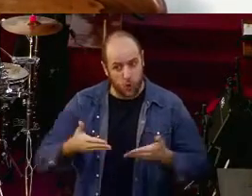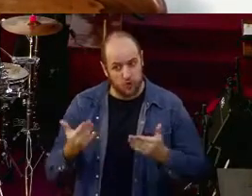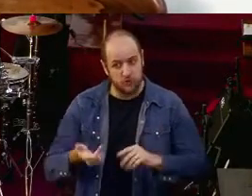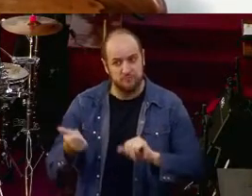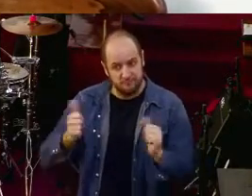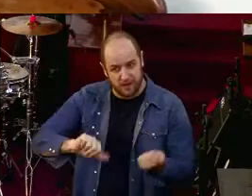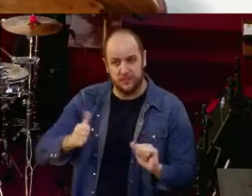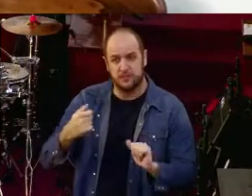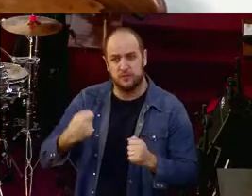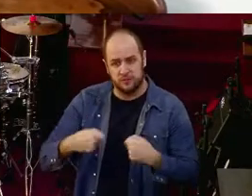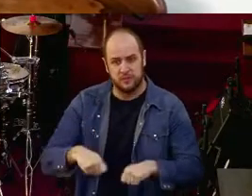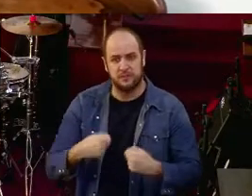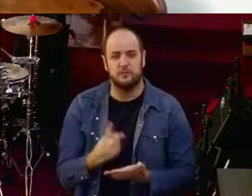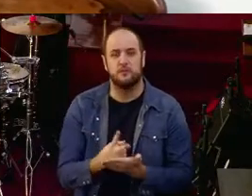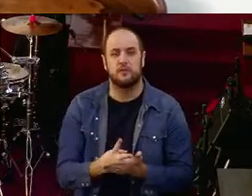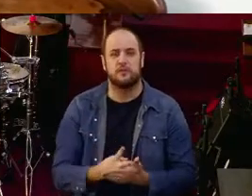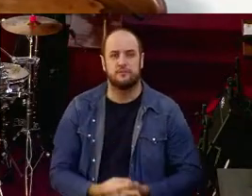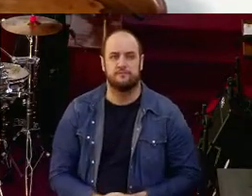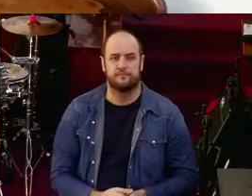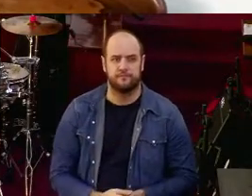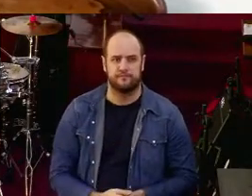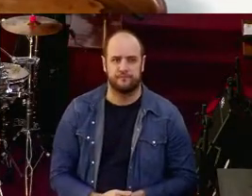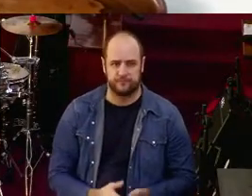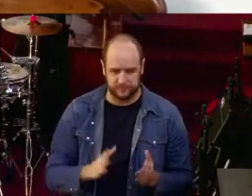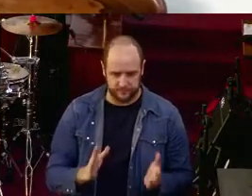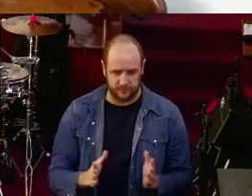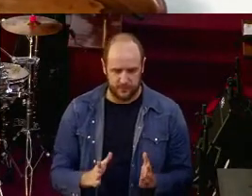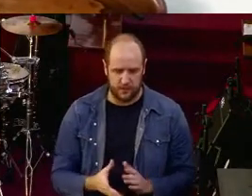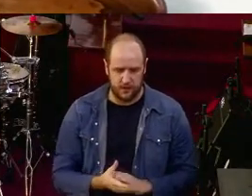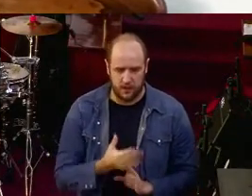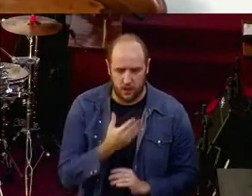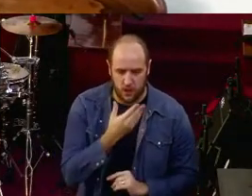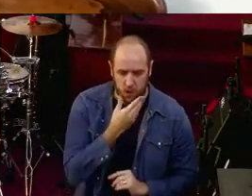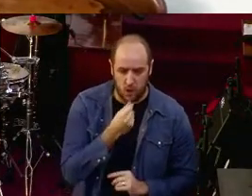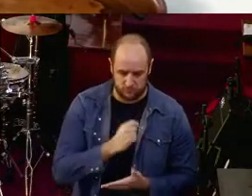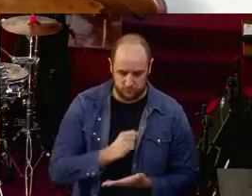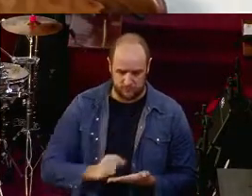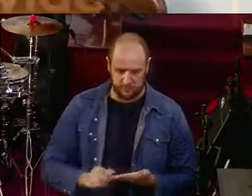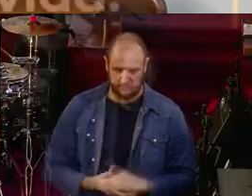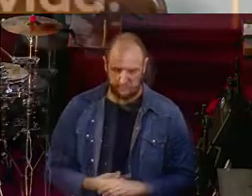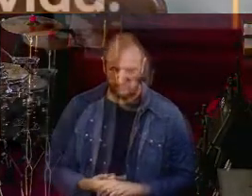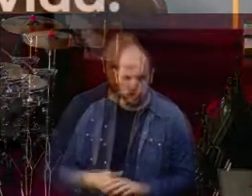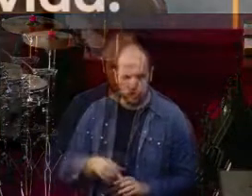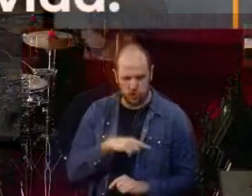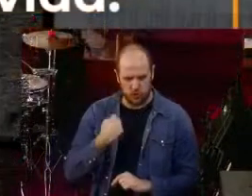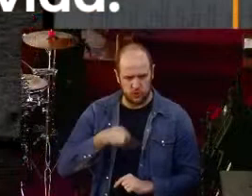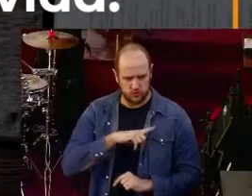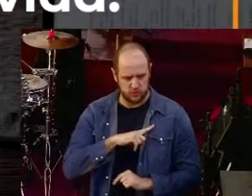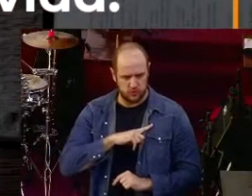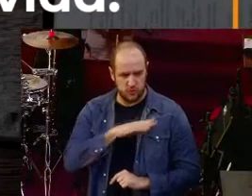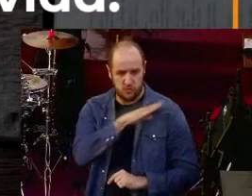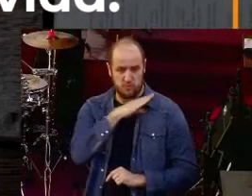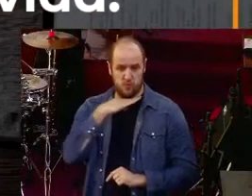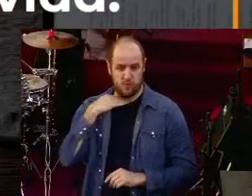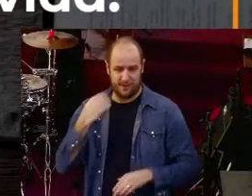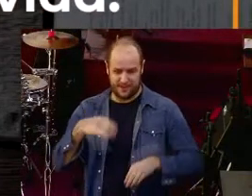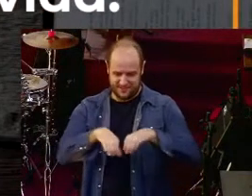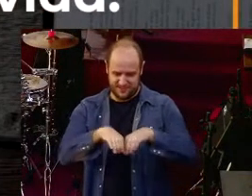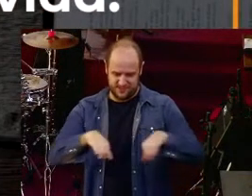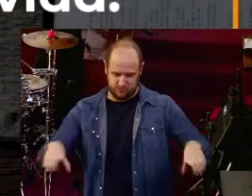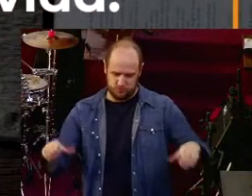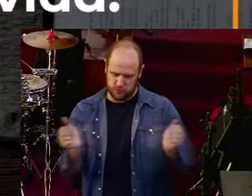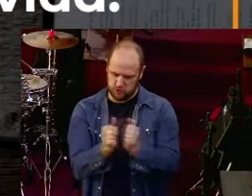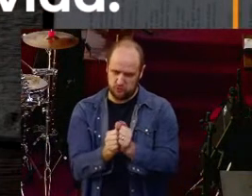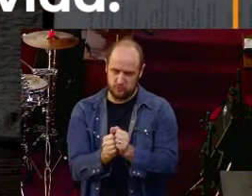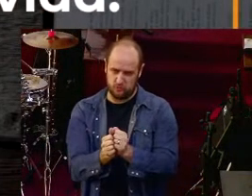para nós. Fomos, pois, sepultados com ele na morte pelo batismo, para que, como Cristo